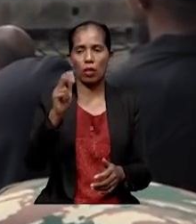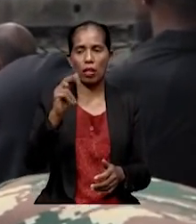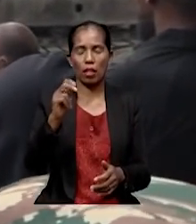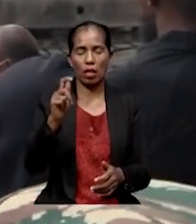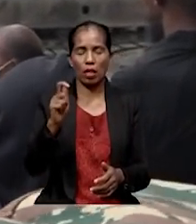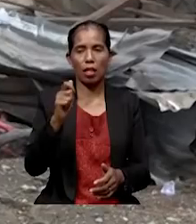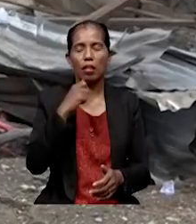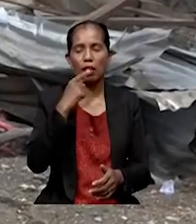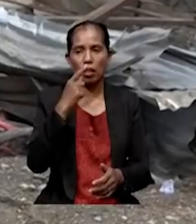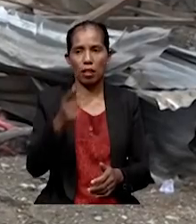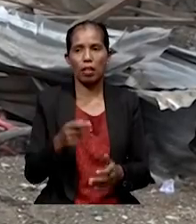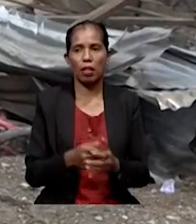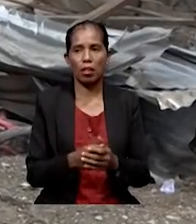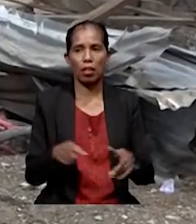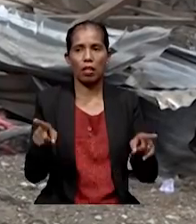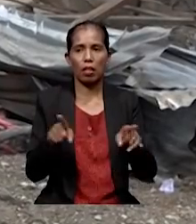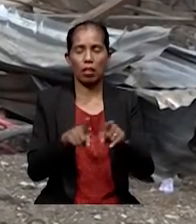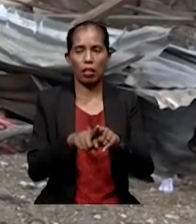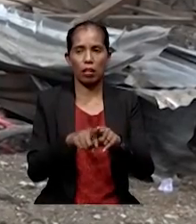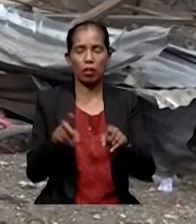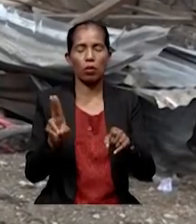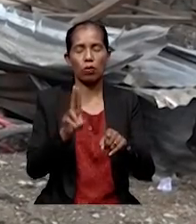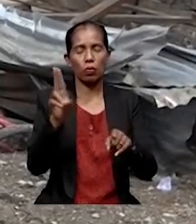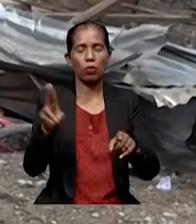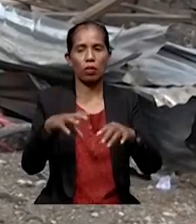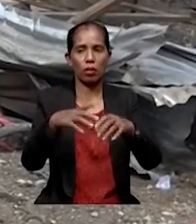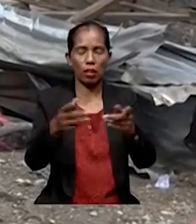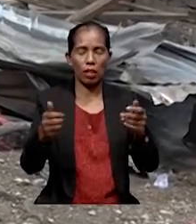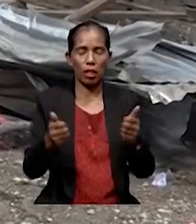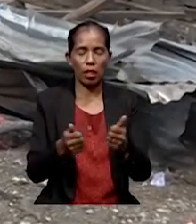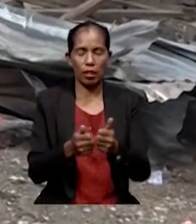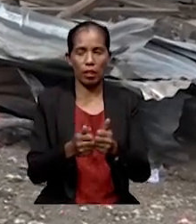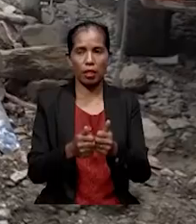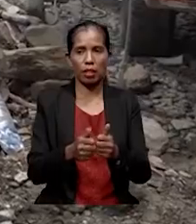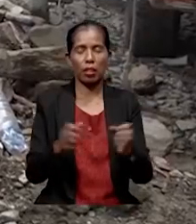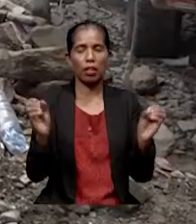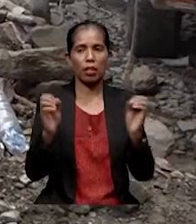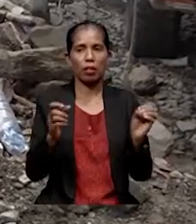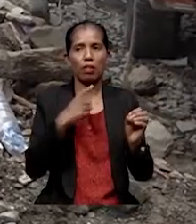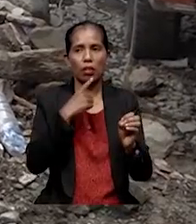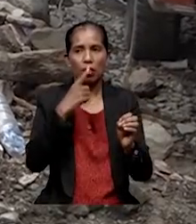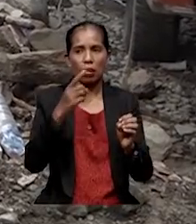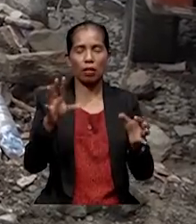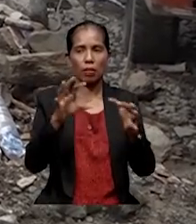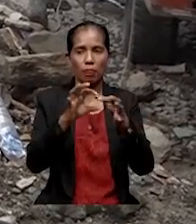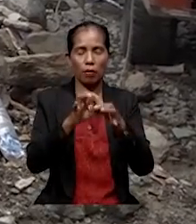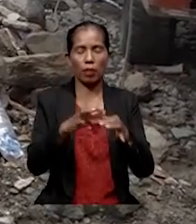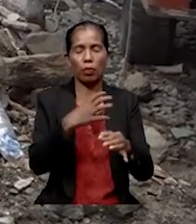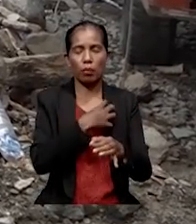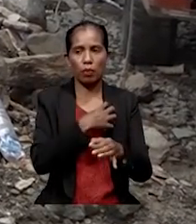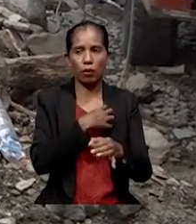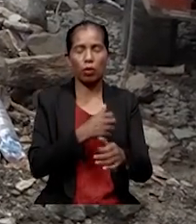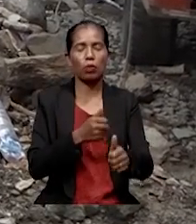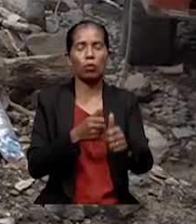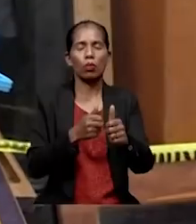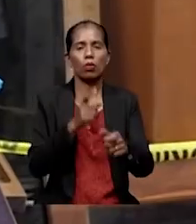Júlio Antônio Soares no dar execução barrai e aldeia Terusnanis, lamenta a atuação membro polícia, tamba